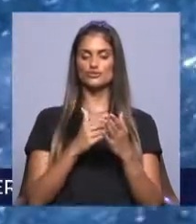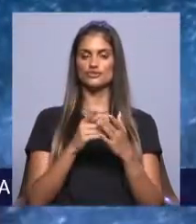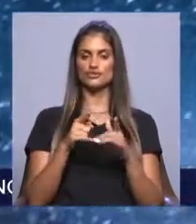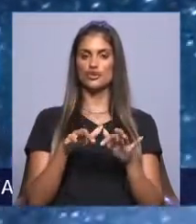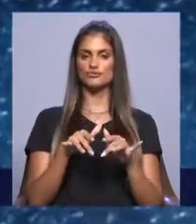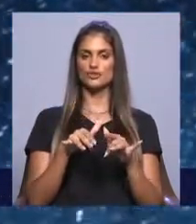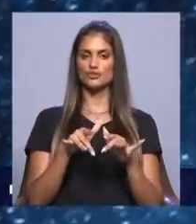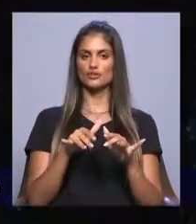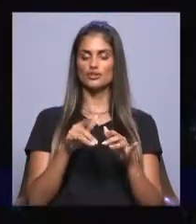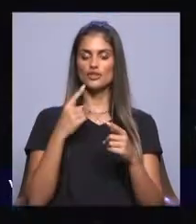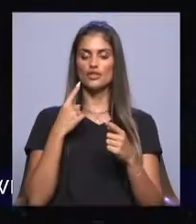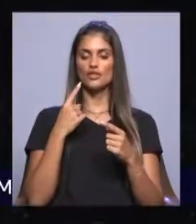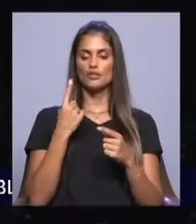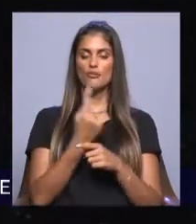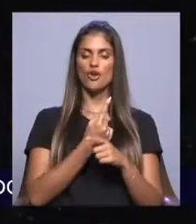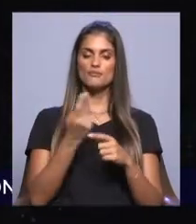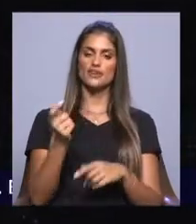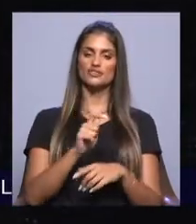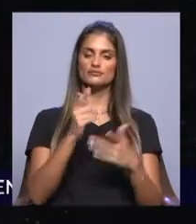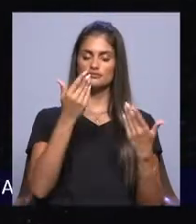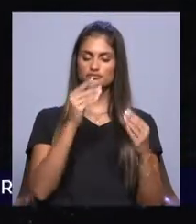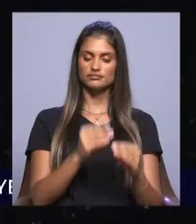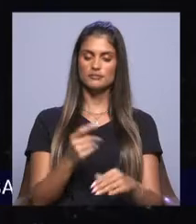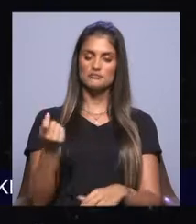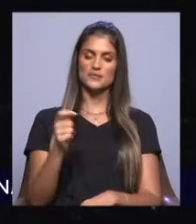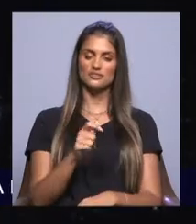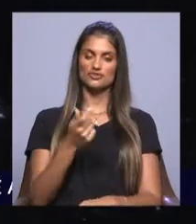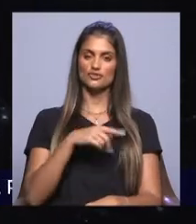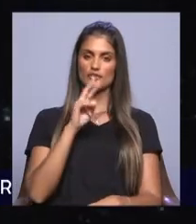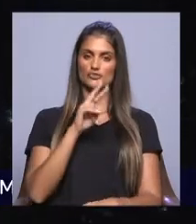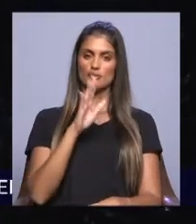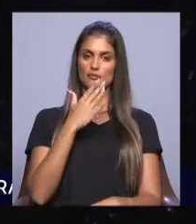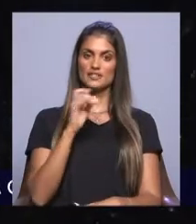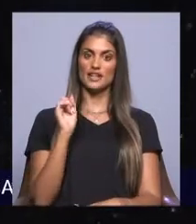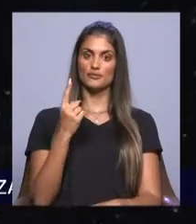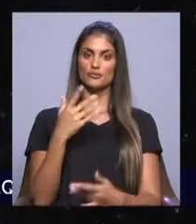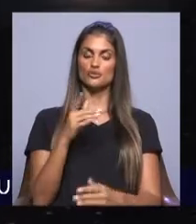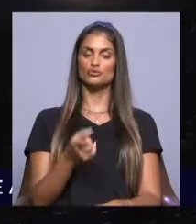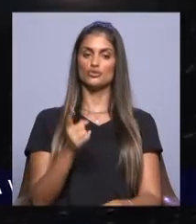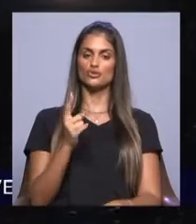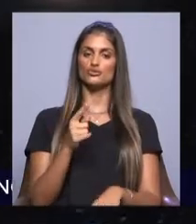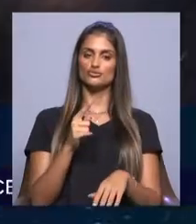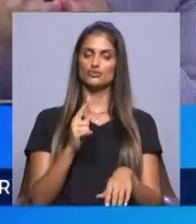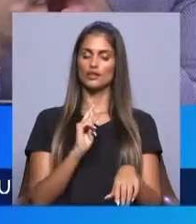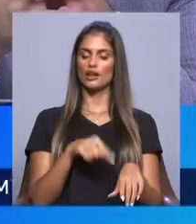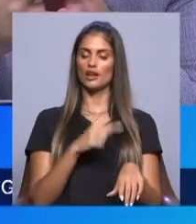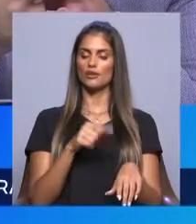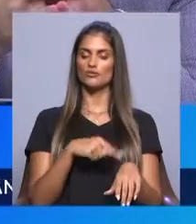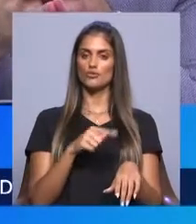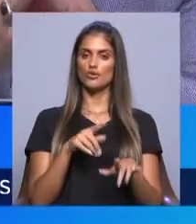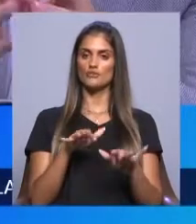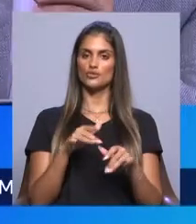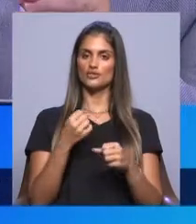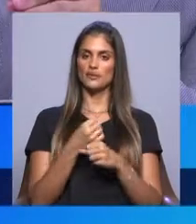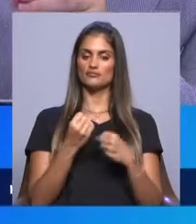são simulações que demoram meses a serem feitas. Claro que nós vemos aqui quase parece instantâneo, mas não. São muito tempo o computador a